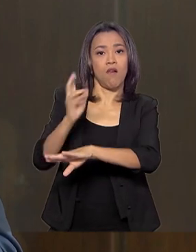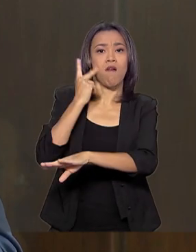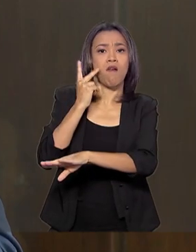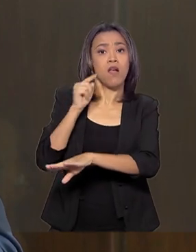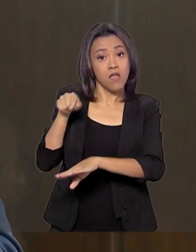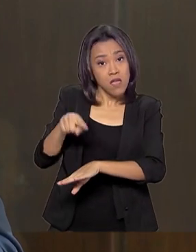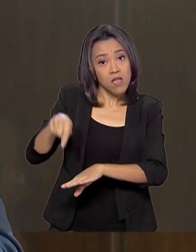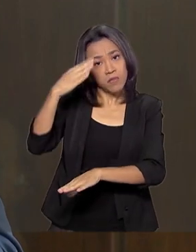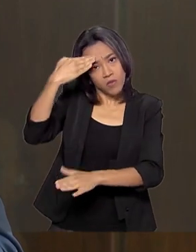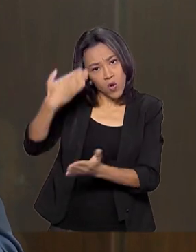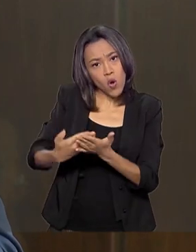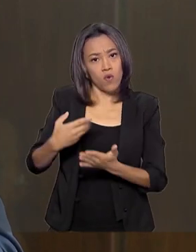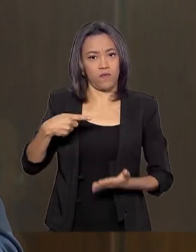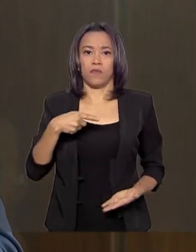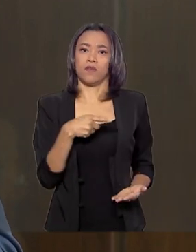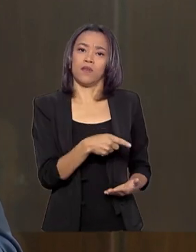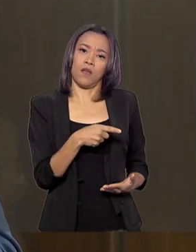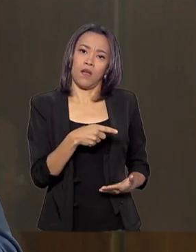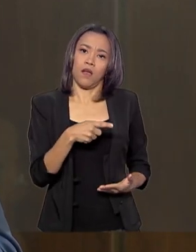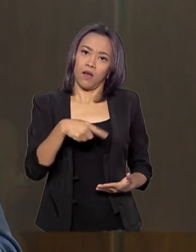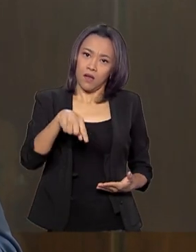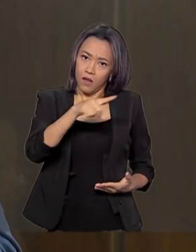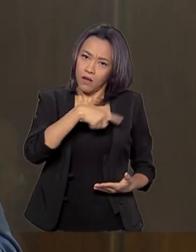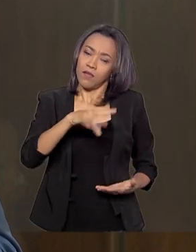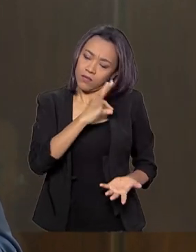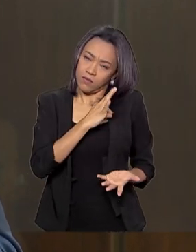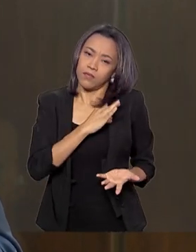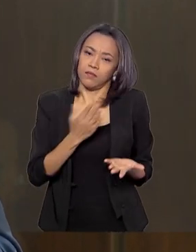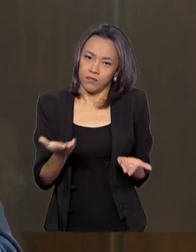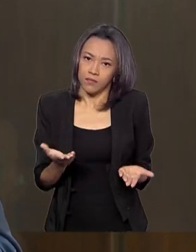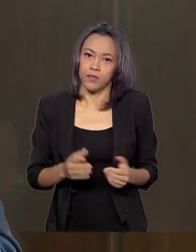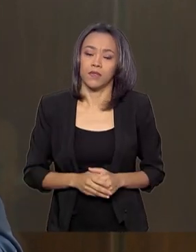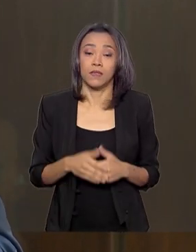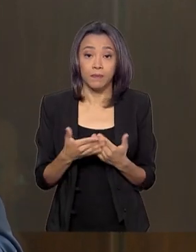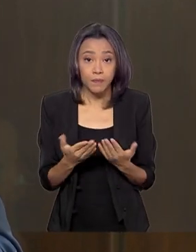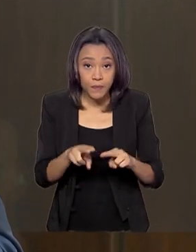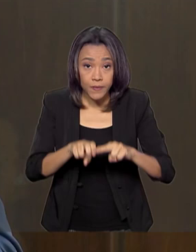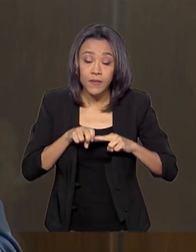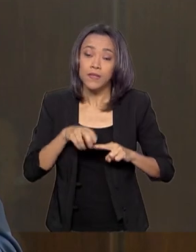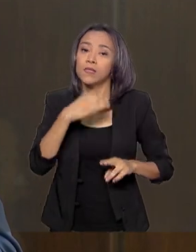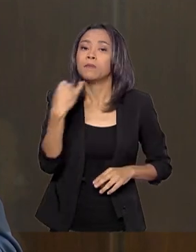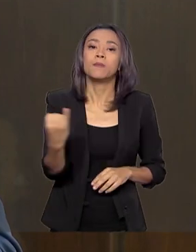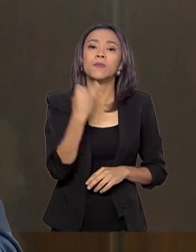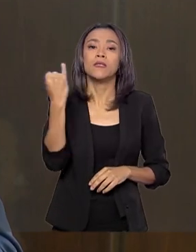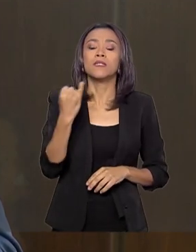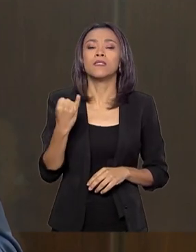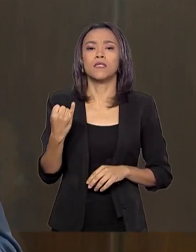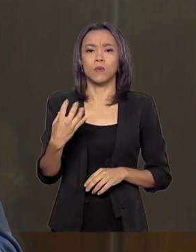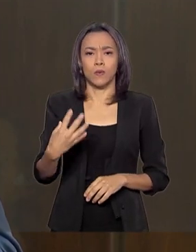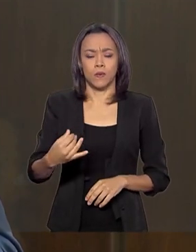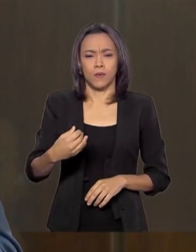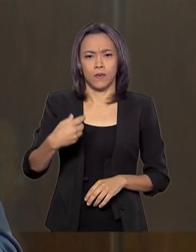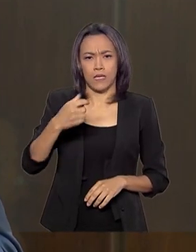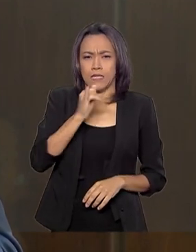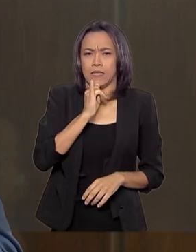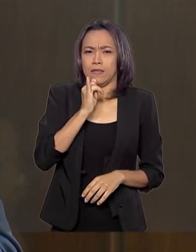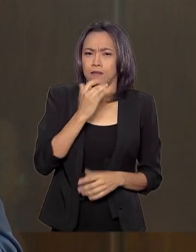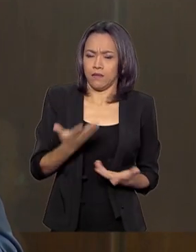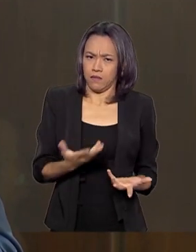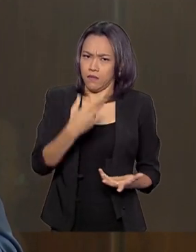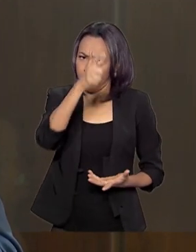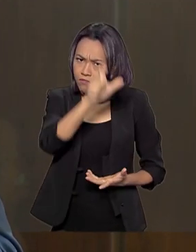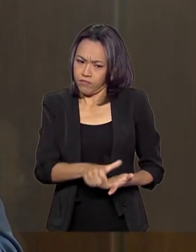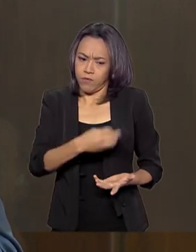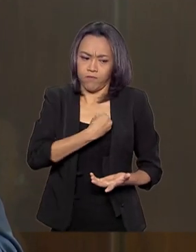nas suas instituições e, dentre elas, a polícia. Então, da importância do exemplo de todos os integrantes